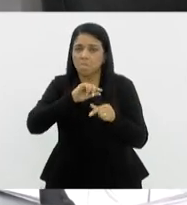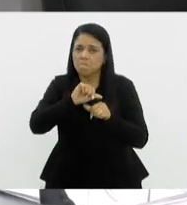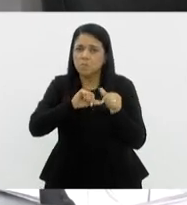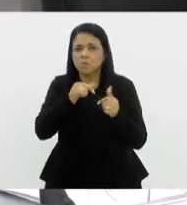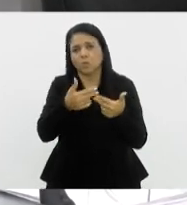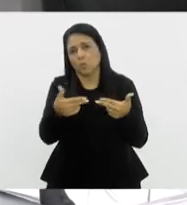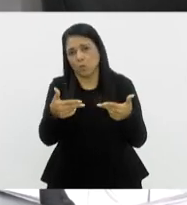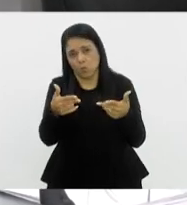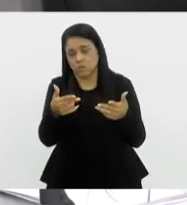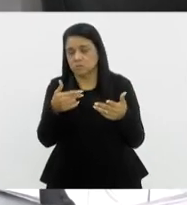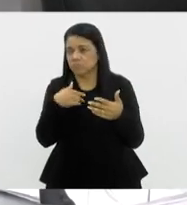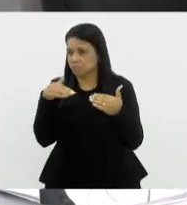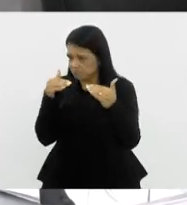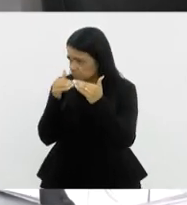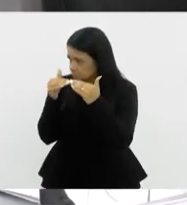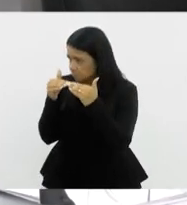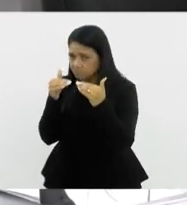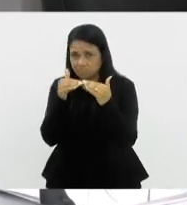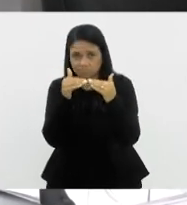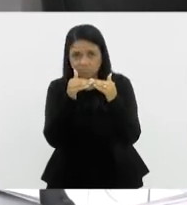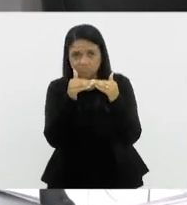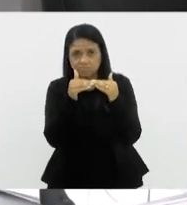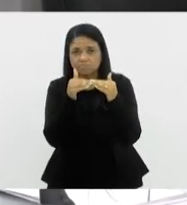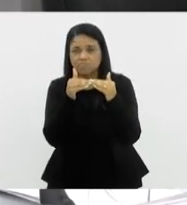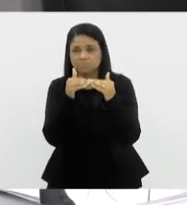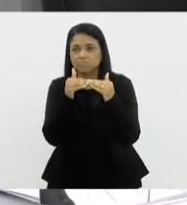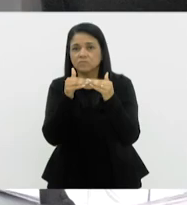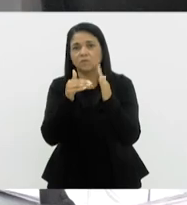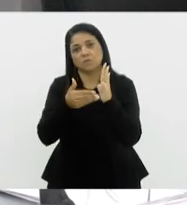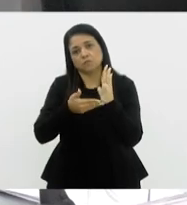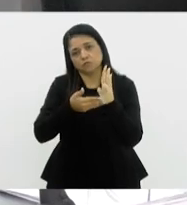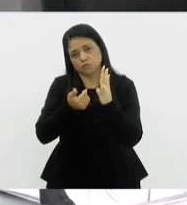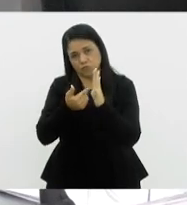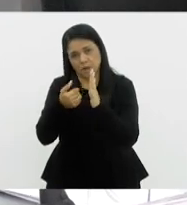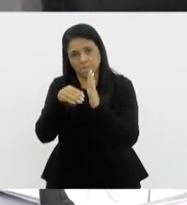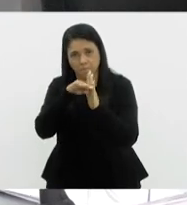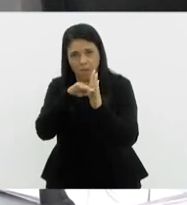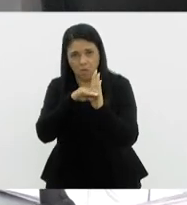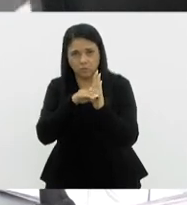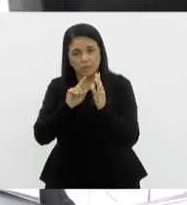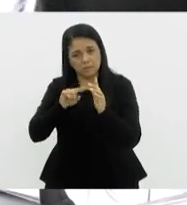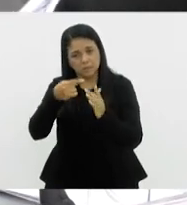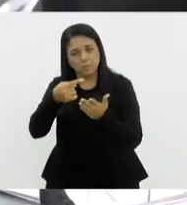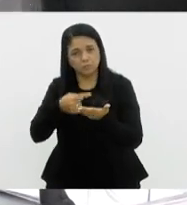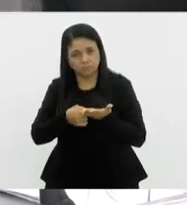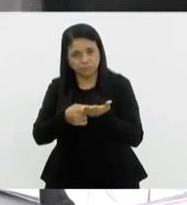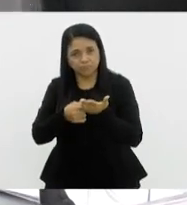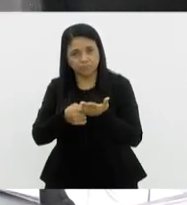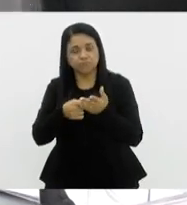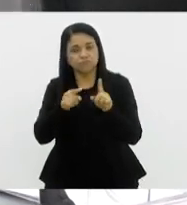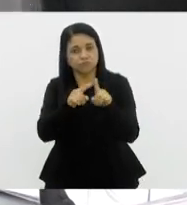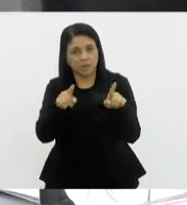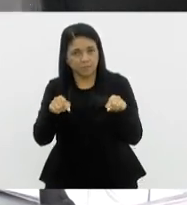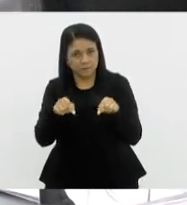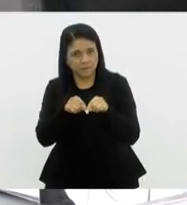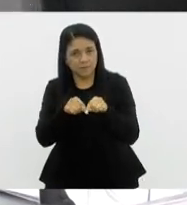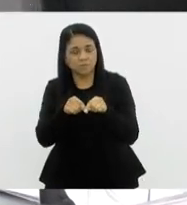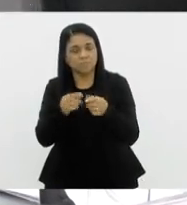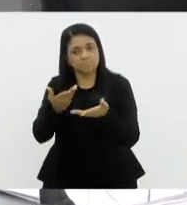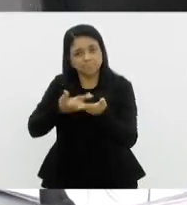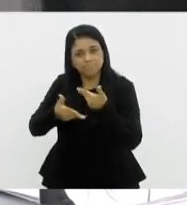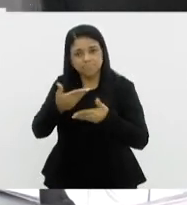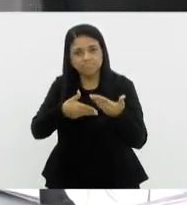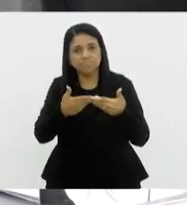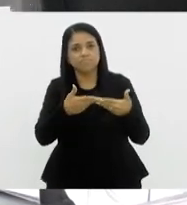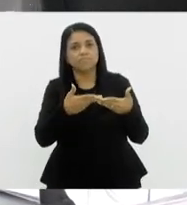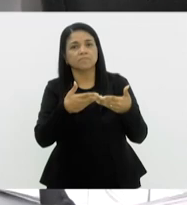Vossas Excelências concordarem, eu vou pedir super a retirada de pauta e a gente se comprometer, todos os gabinetes envolvidos, aí, a tentar